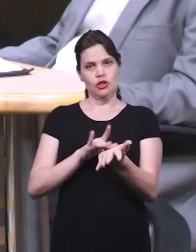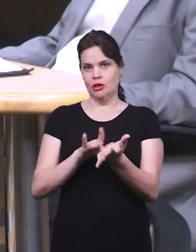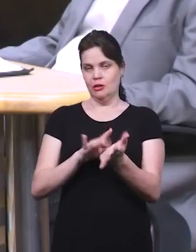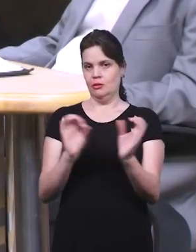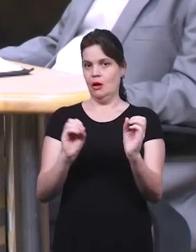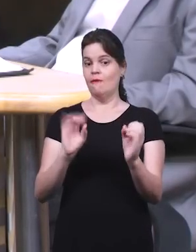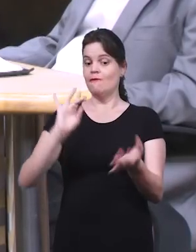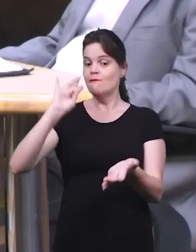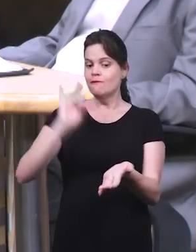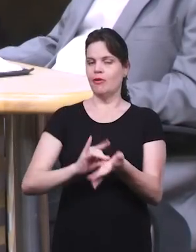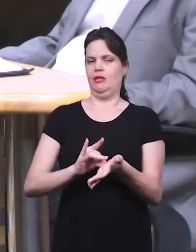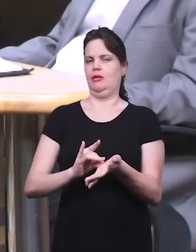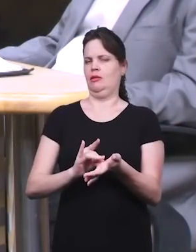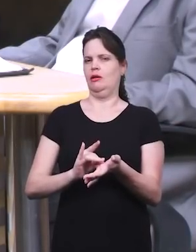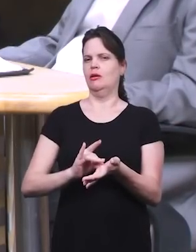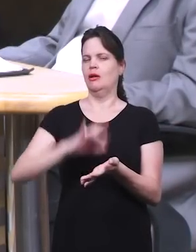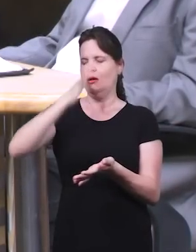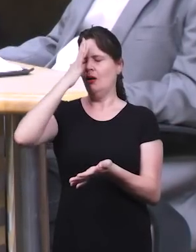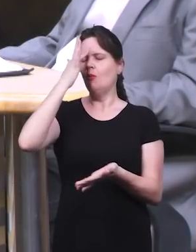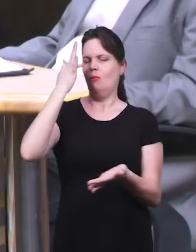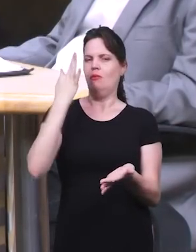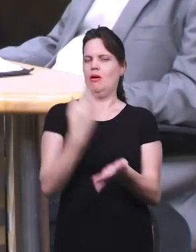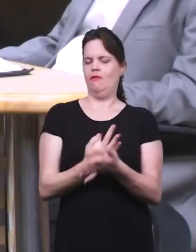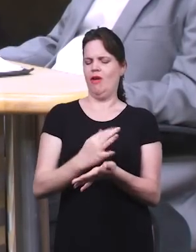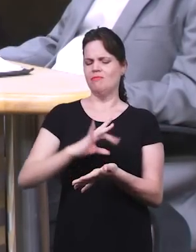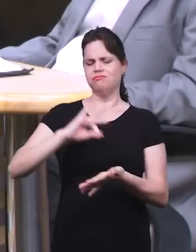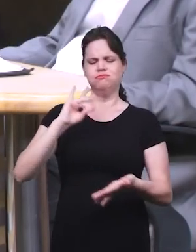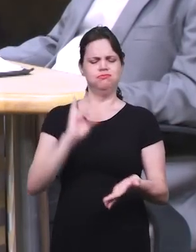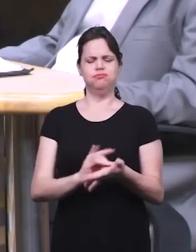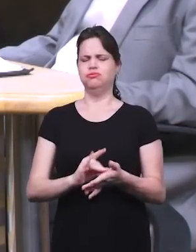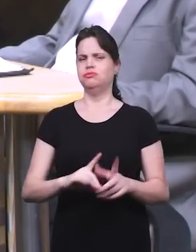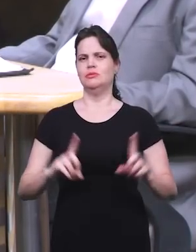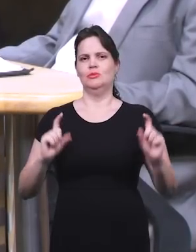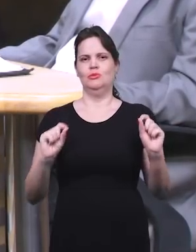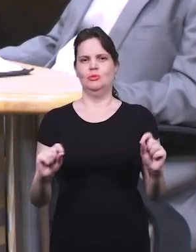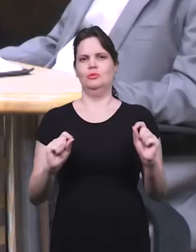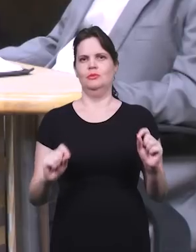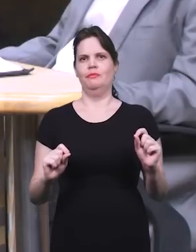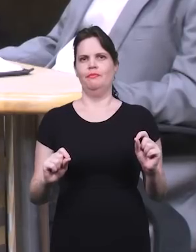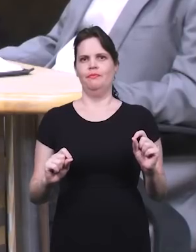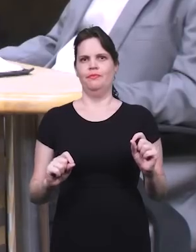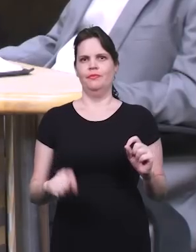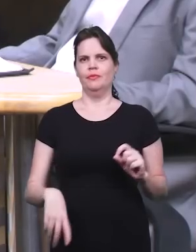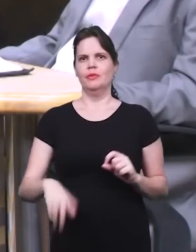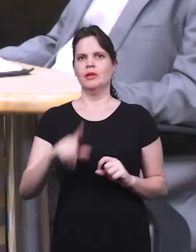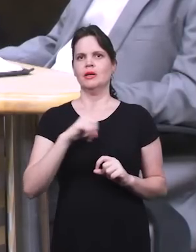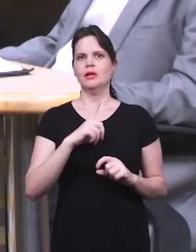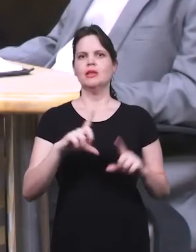anterior, ela é uma fé, como dissemos aqui na semana anterior, que